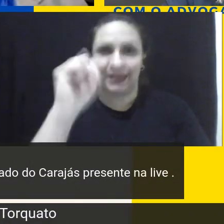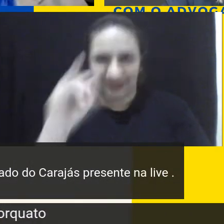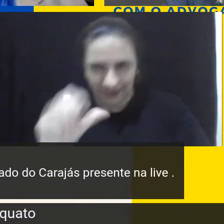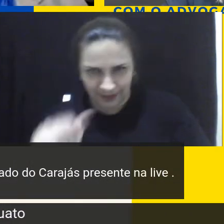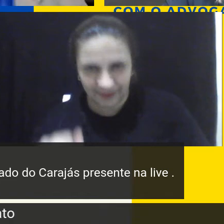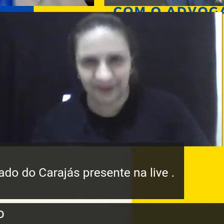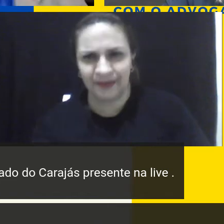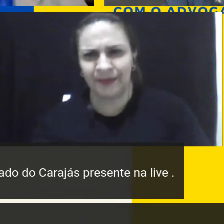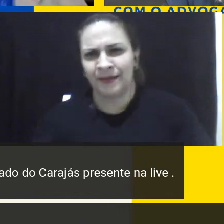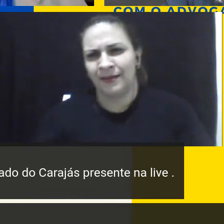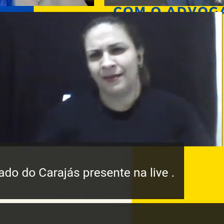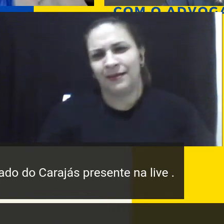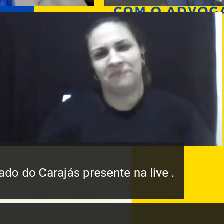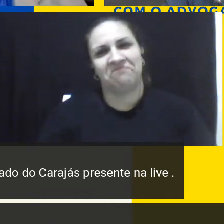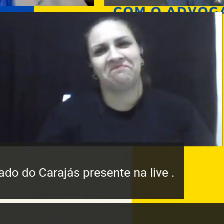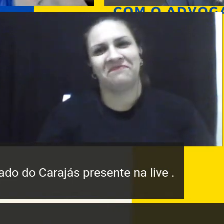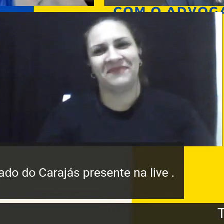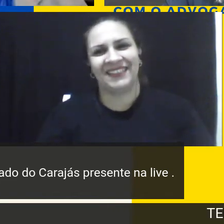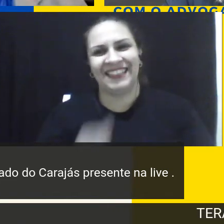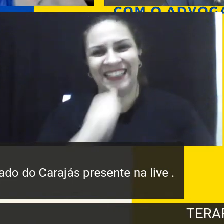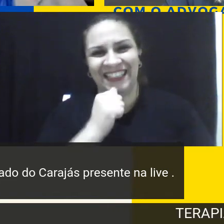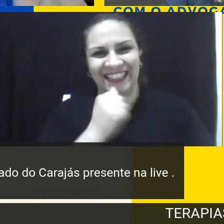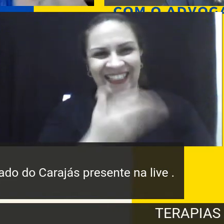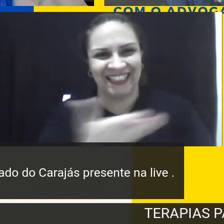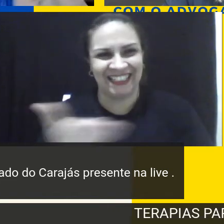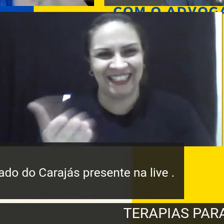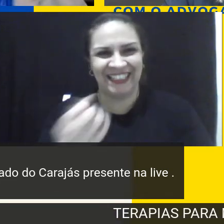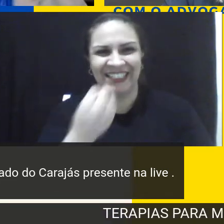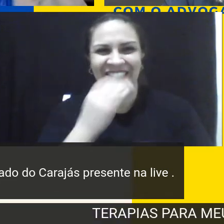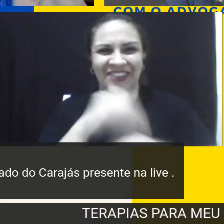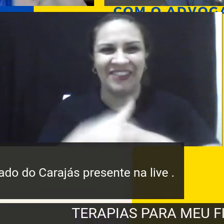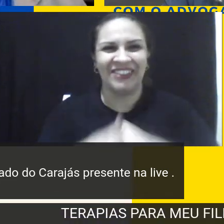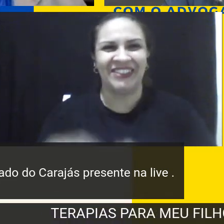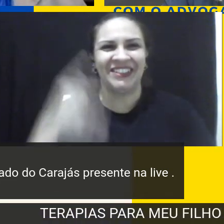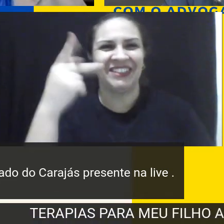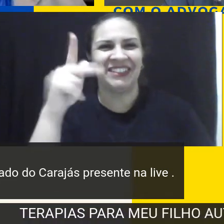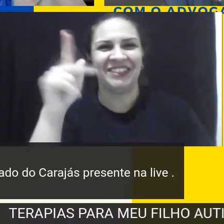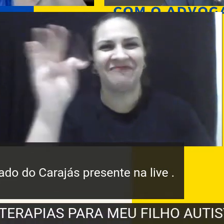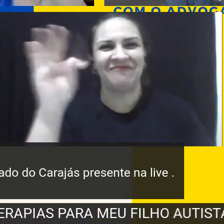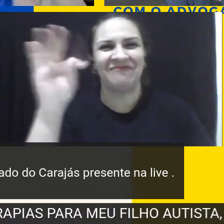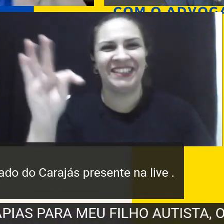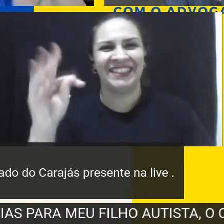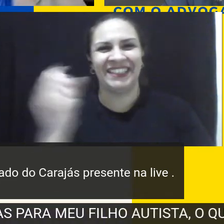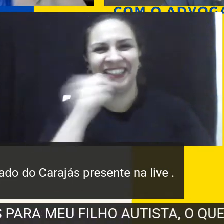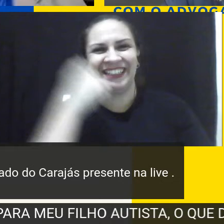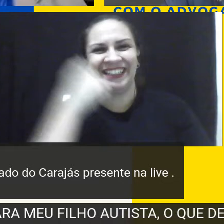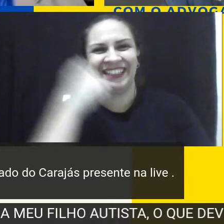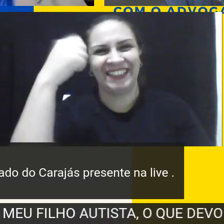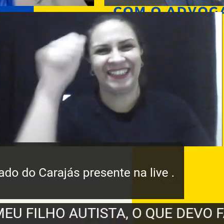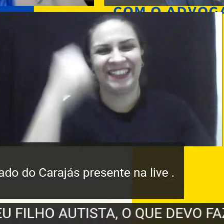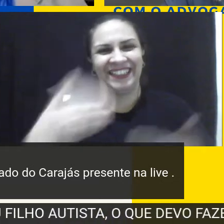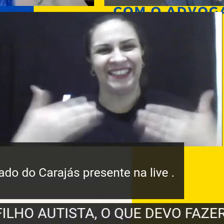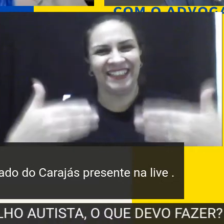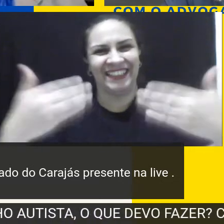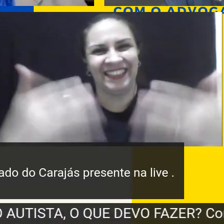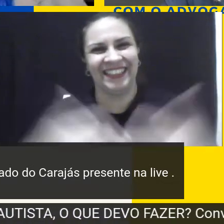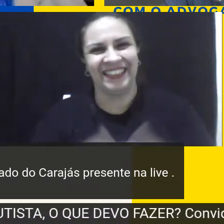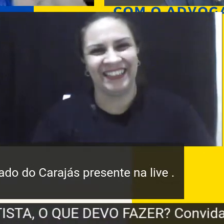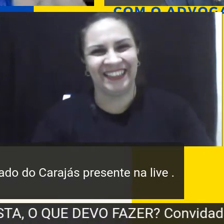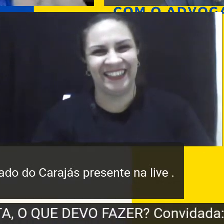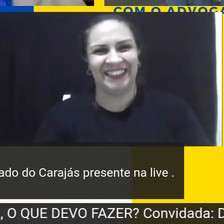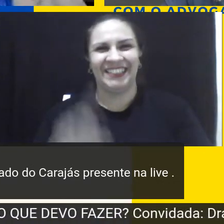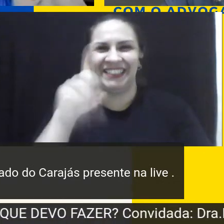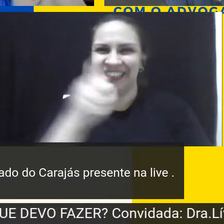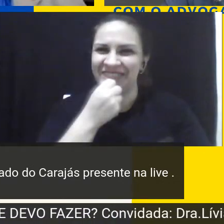a estrelona do PT ali. Boa noite a todos. Eldorado do Carajás, presente na live.